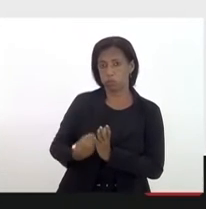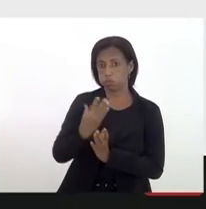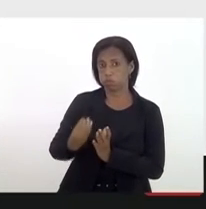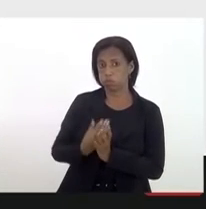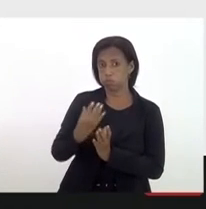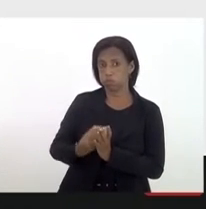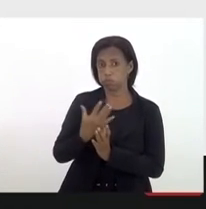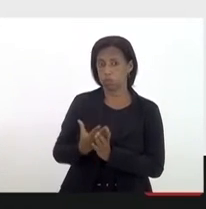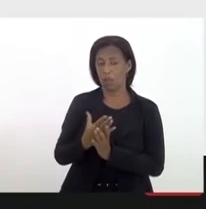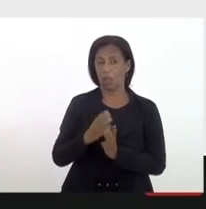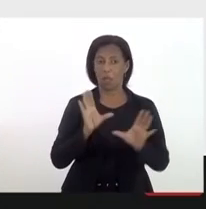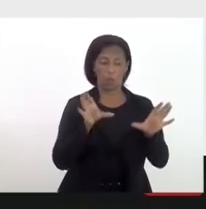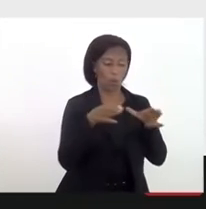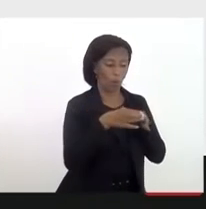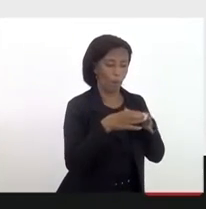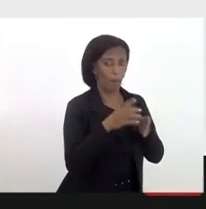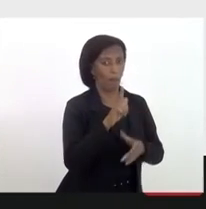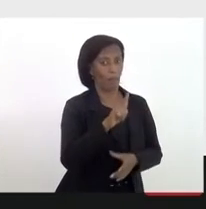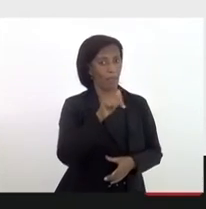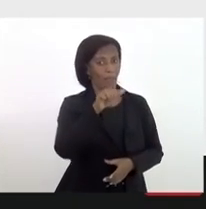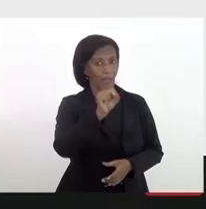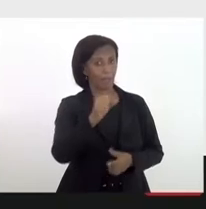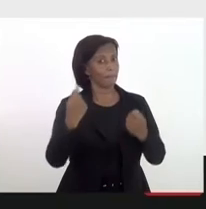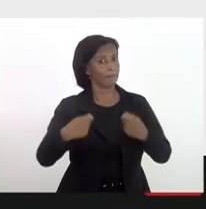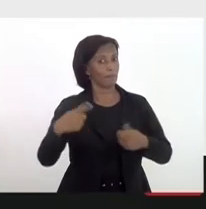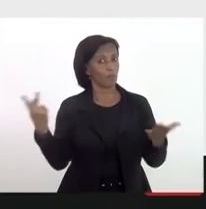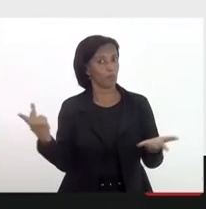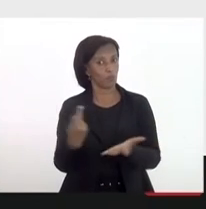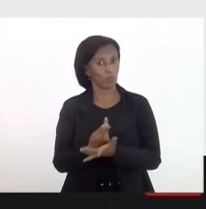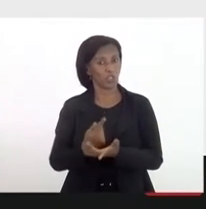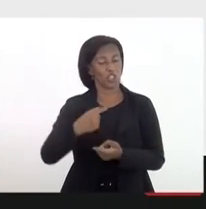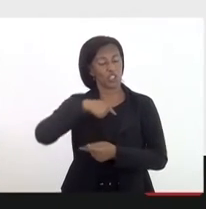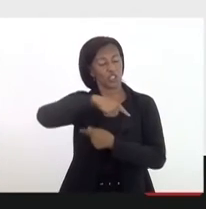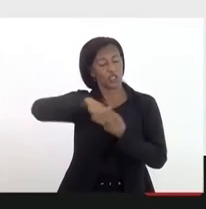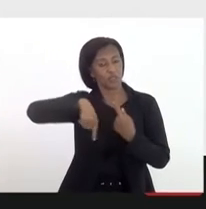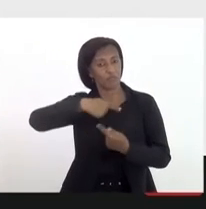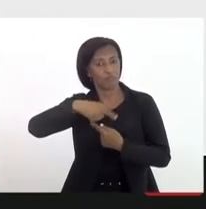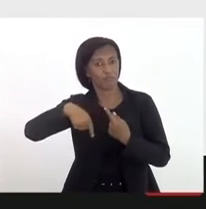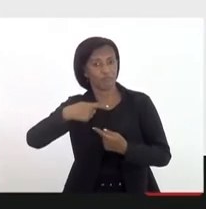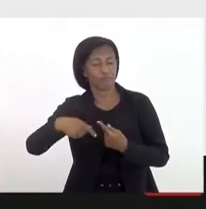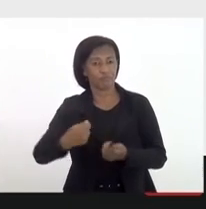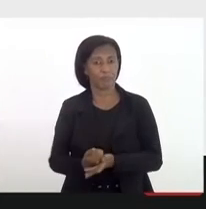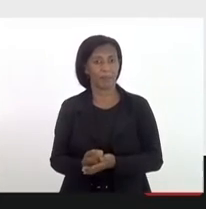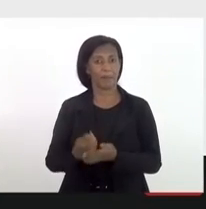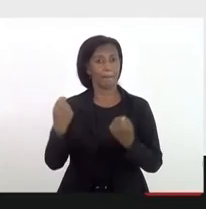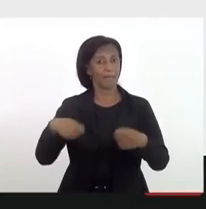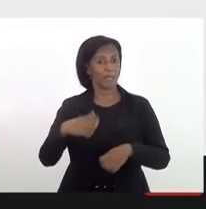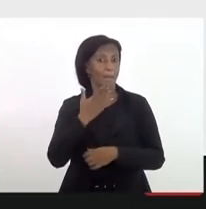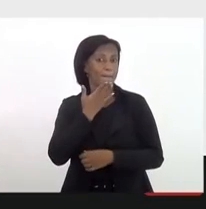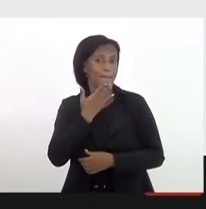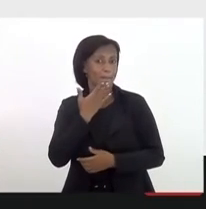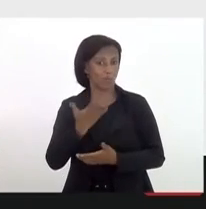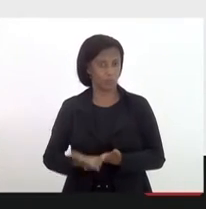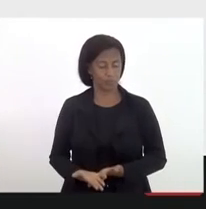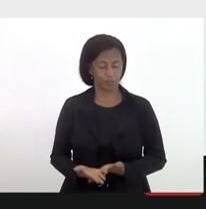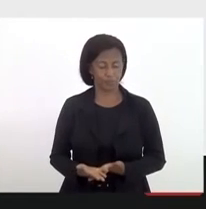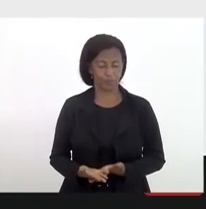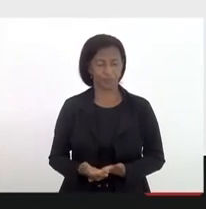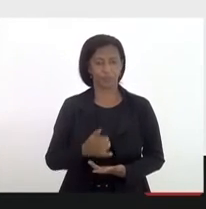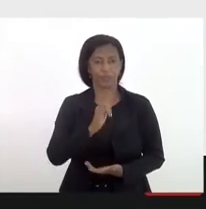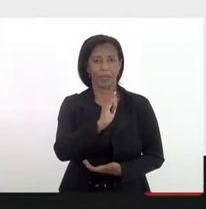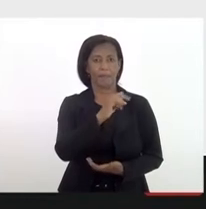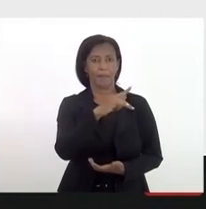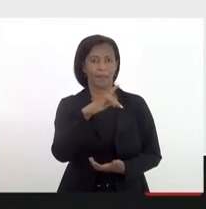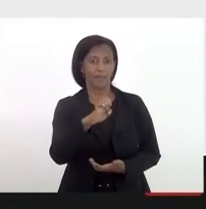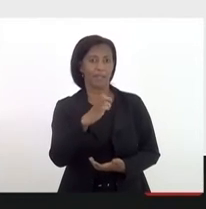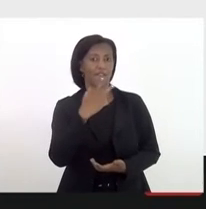A produção de gás precisa para acontecer, para gerar os investimentos, precisa de uma demanda. A EPE diz que esse